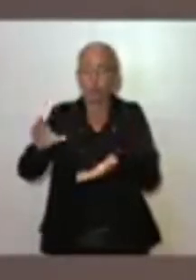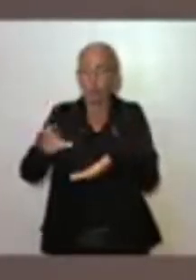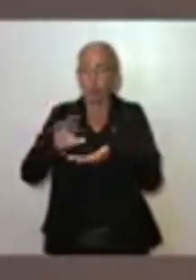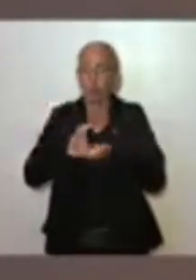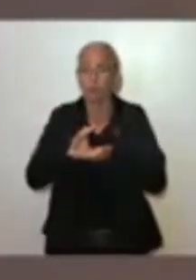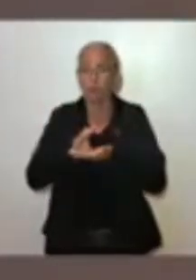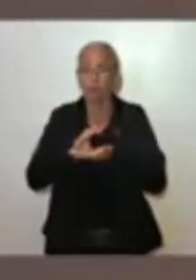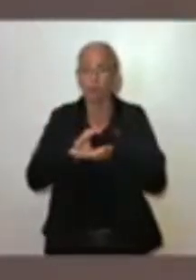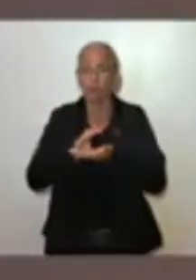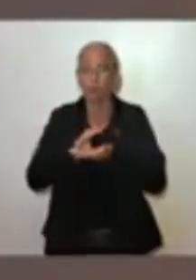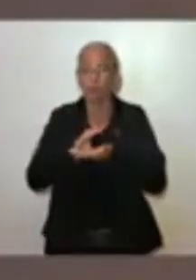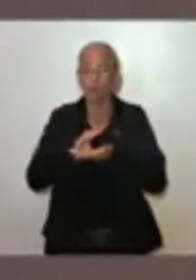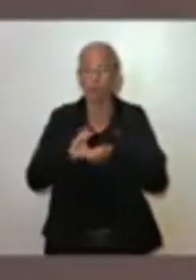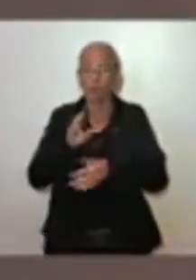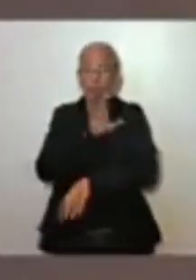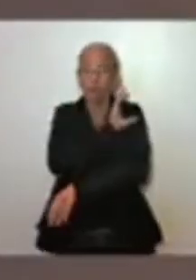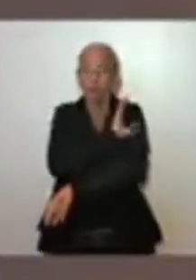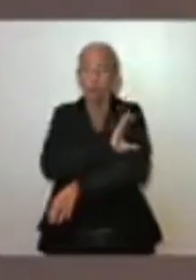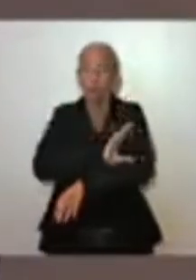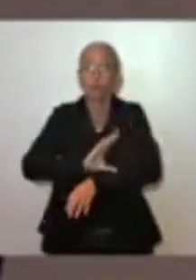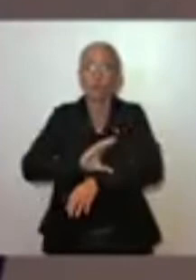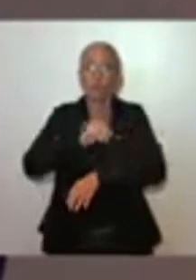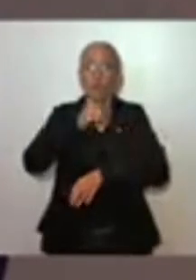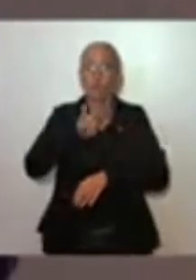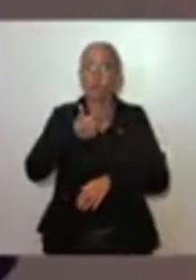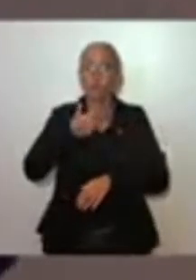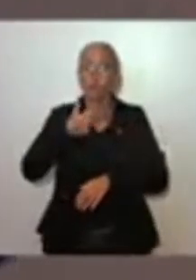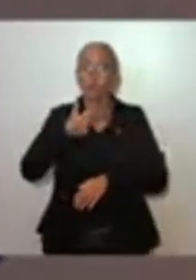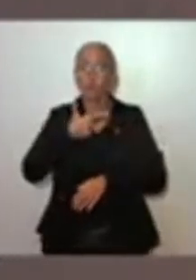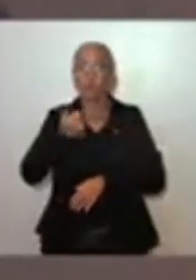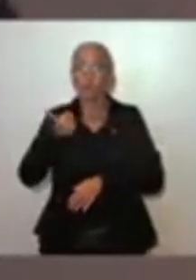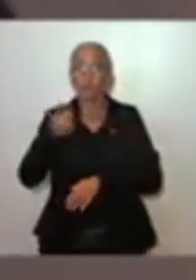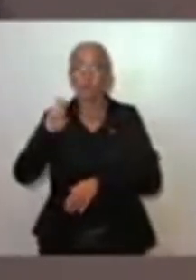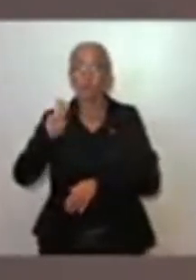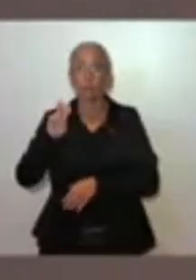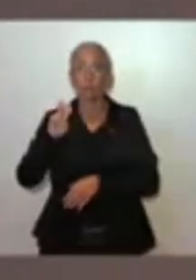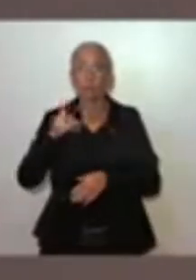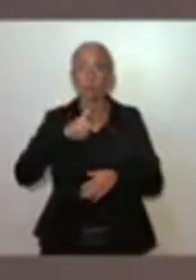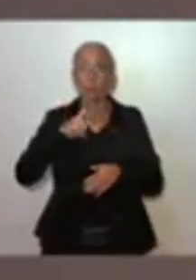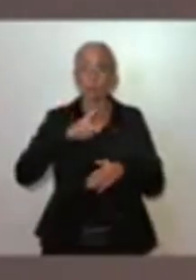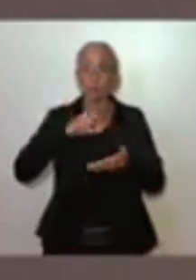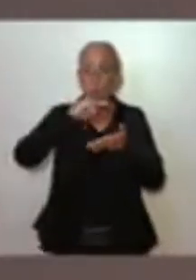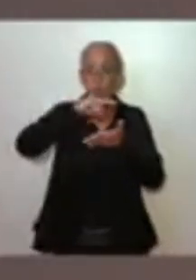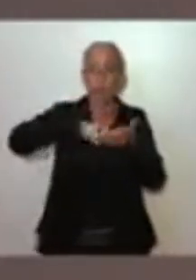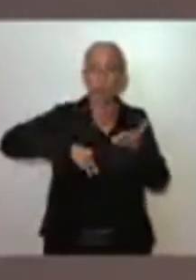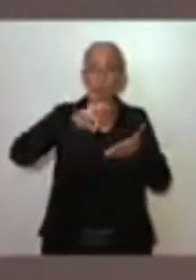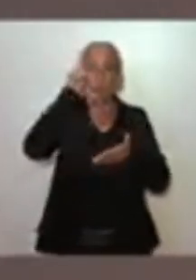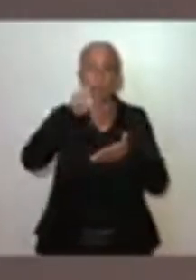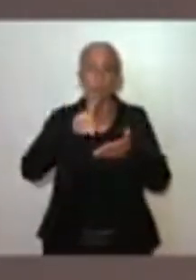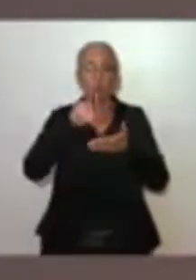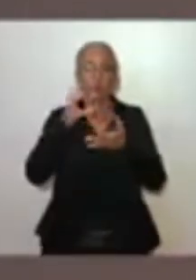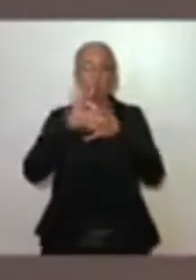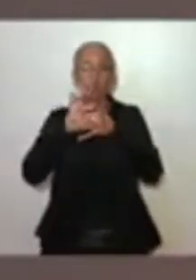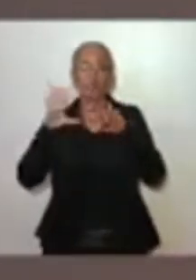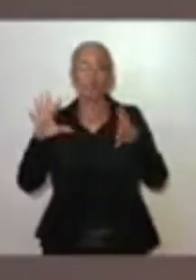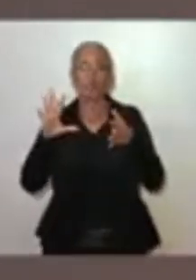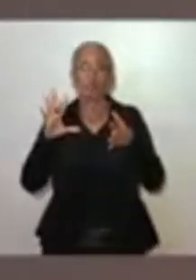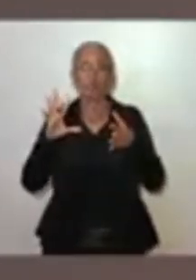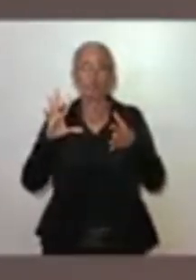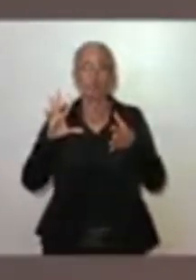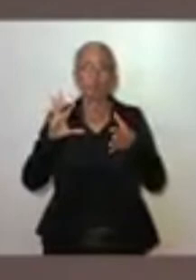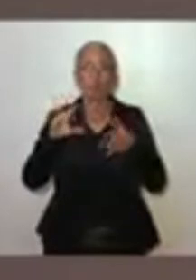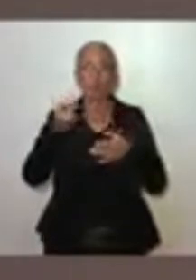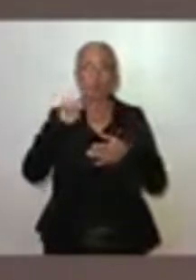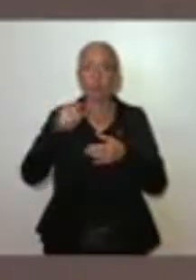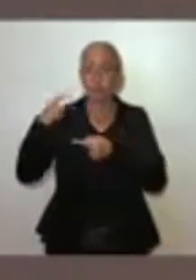da tradição anglo-saxã que desde 1215 tinha uma Magna Carta consagrando o direito de liberdade Mas fomos